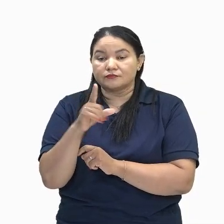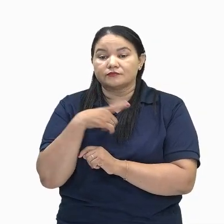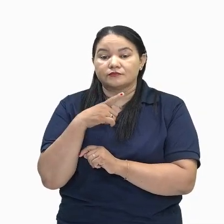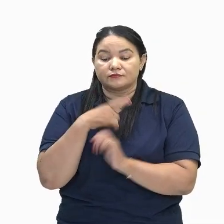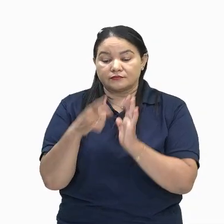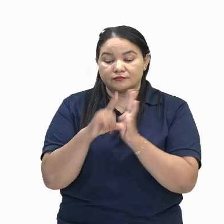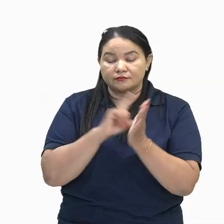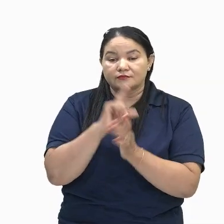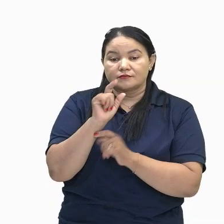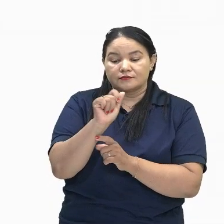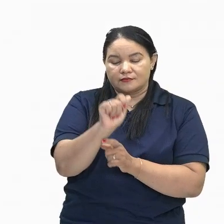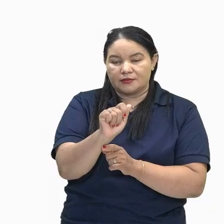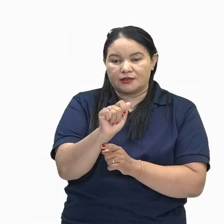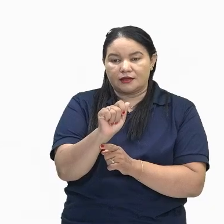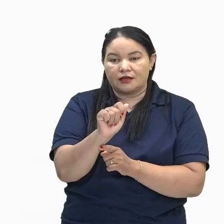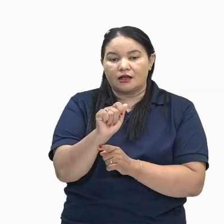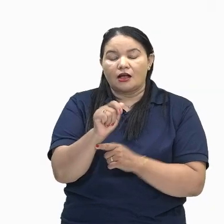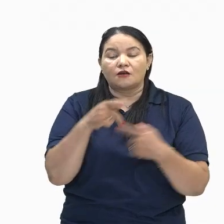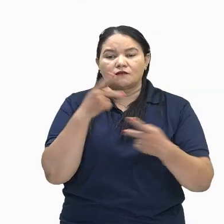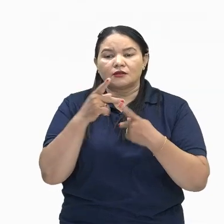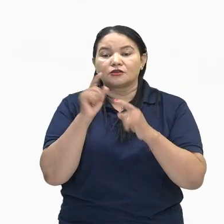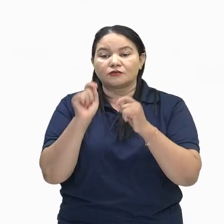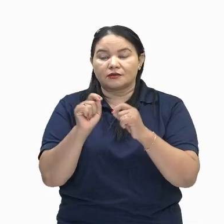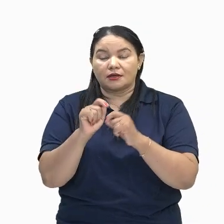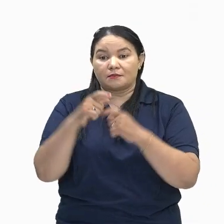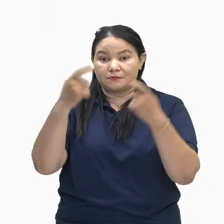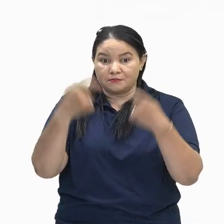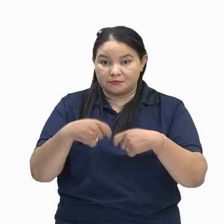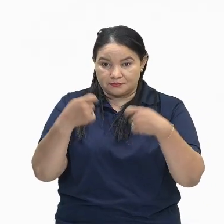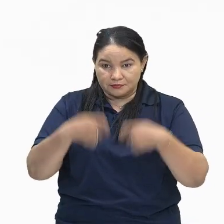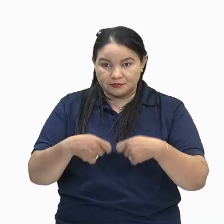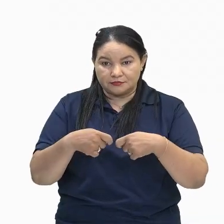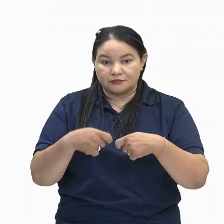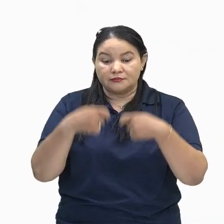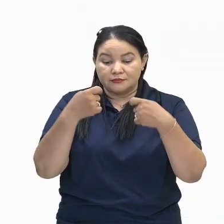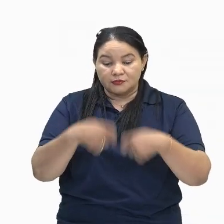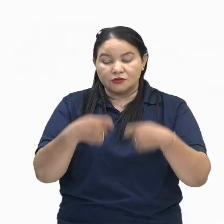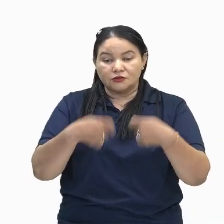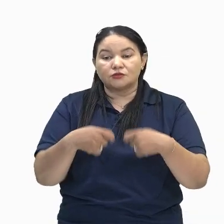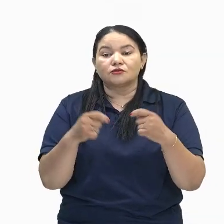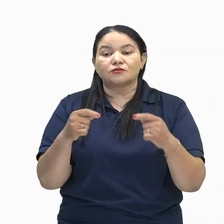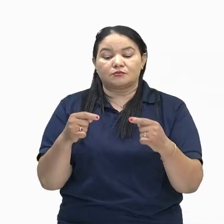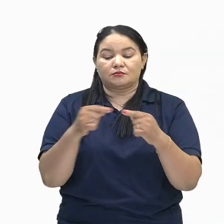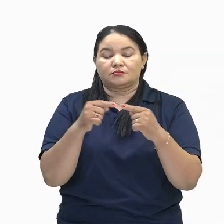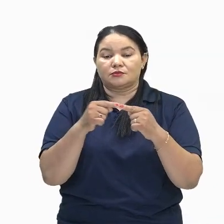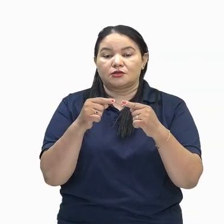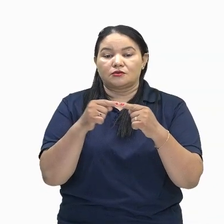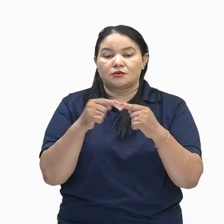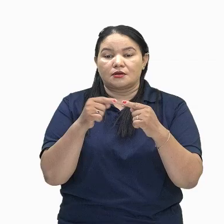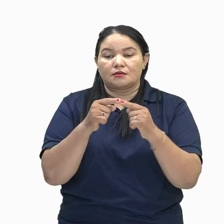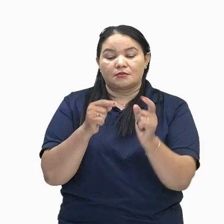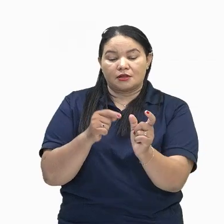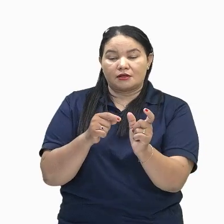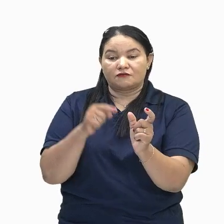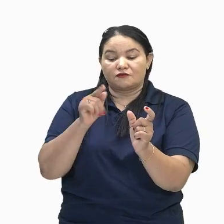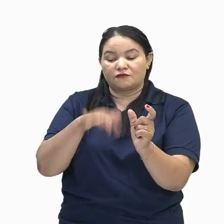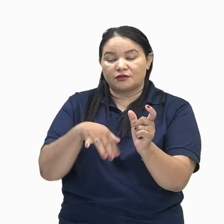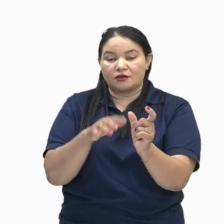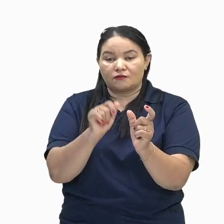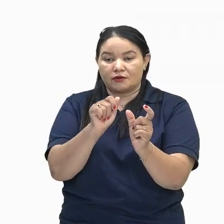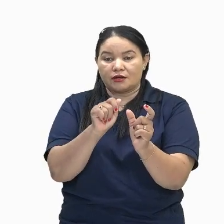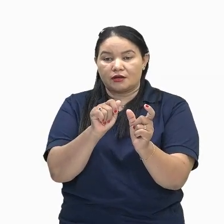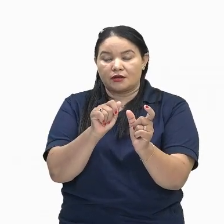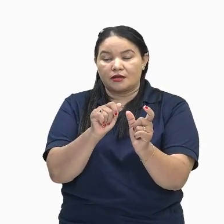que o meu enunciado é necessário, ali vai ter que ir para o feminino. A palavra necessário vai ter que ficar no